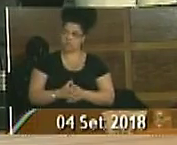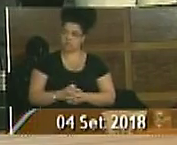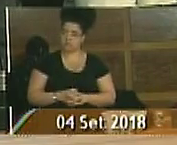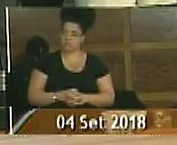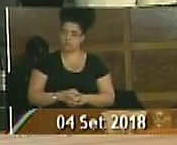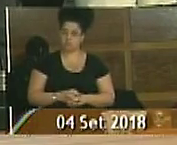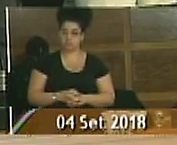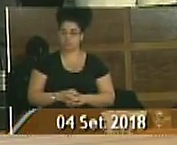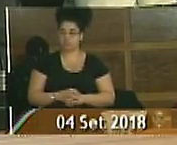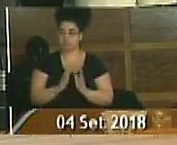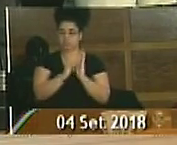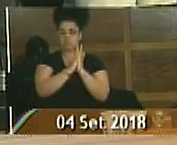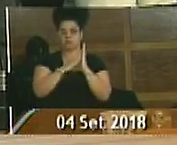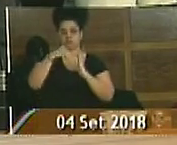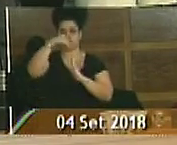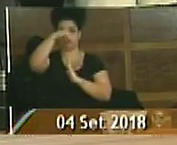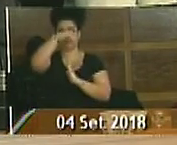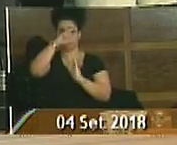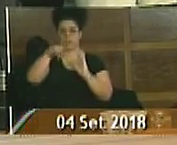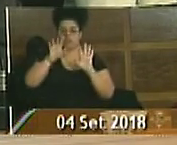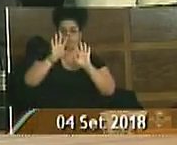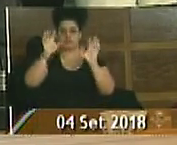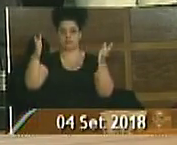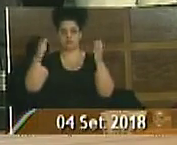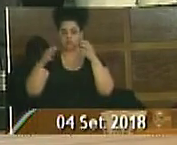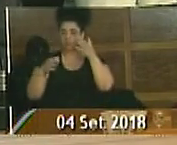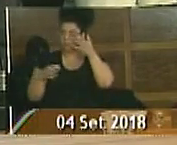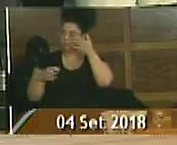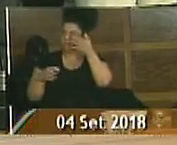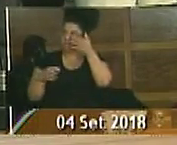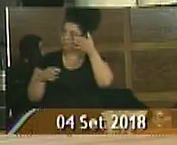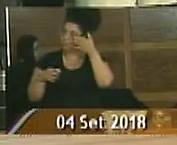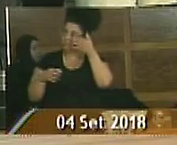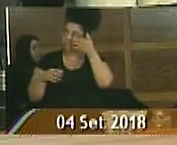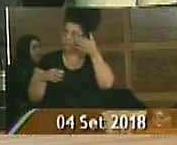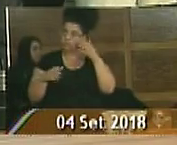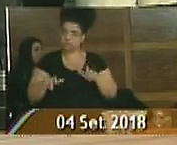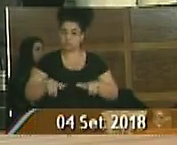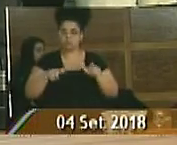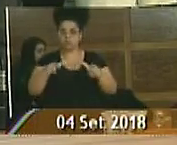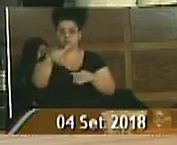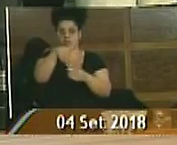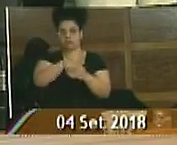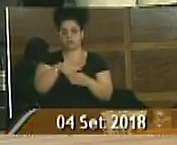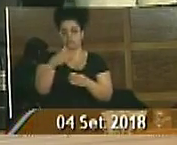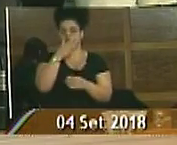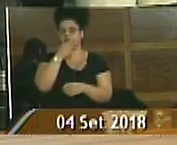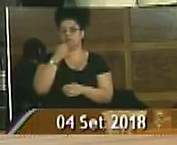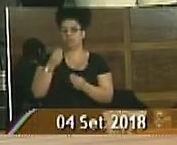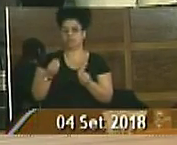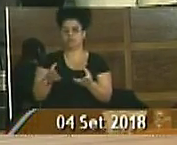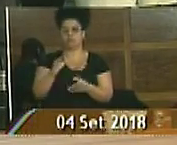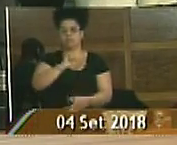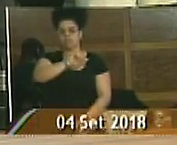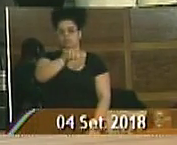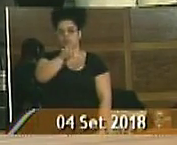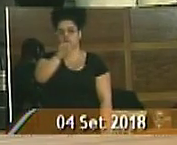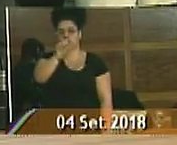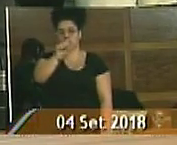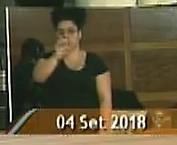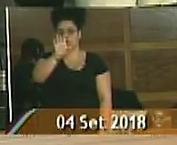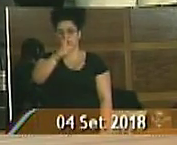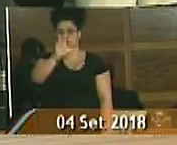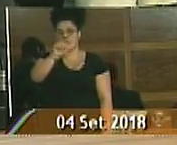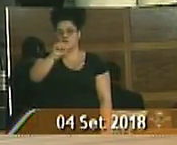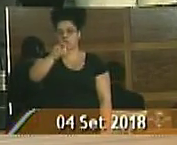Aparecida Balneário, no calendário oficial do município de Angra dos Reis. Moção 107, seja votada a moção de aplauso para o senhor José Carlos